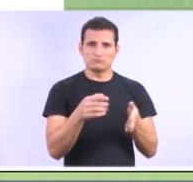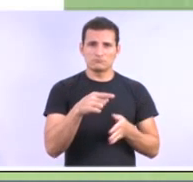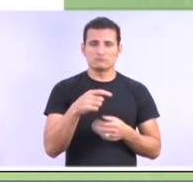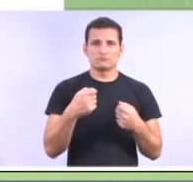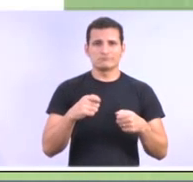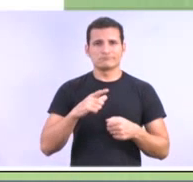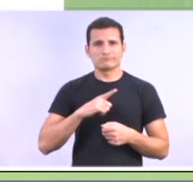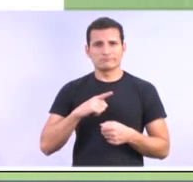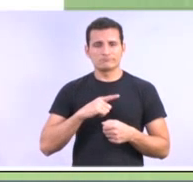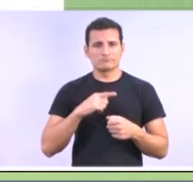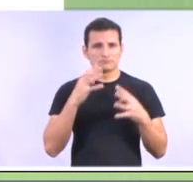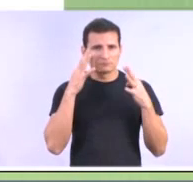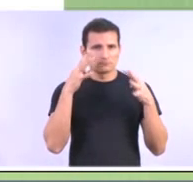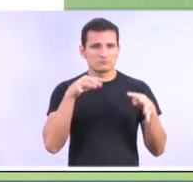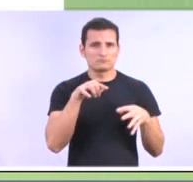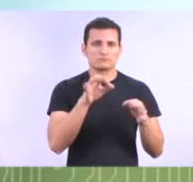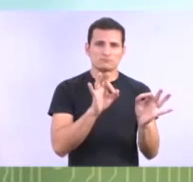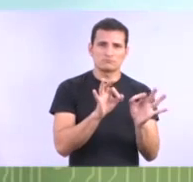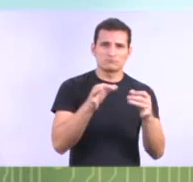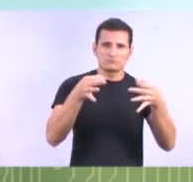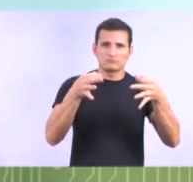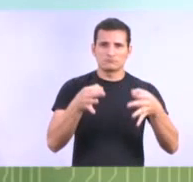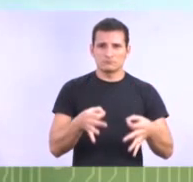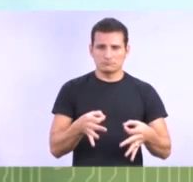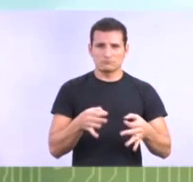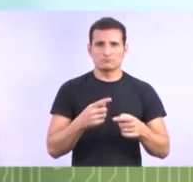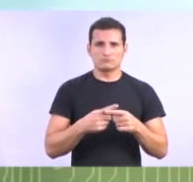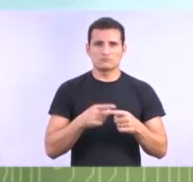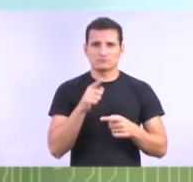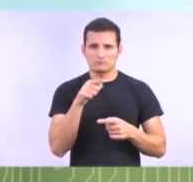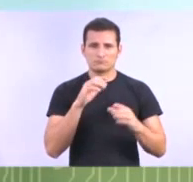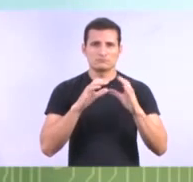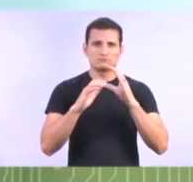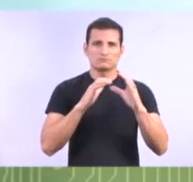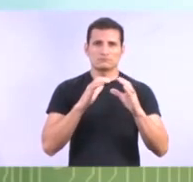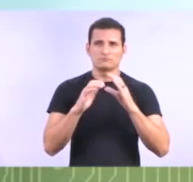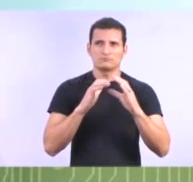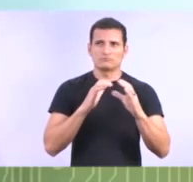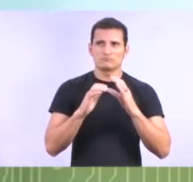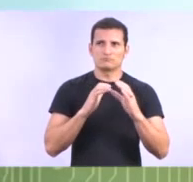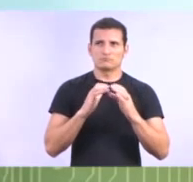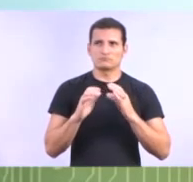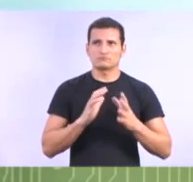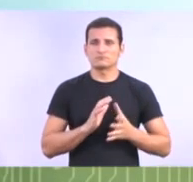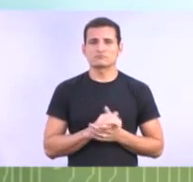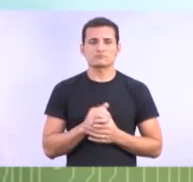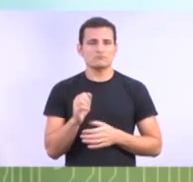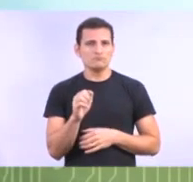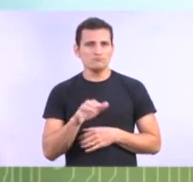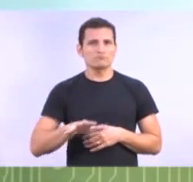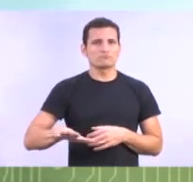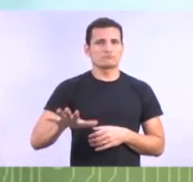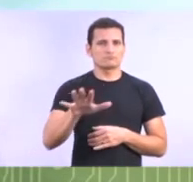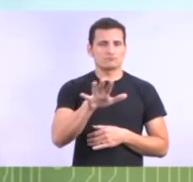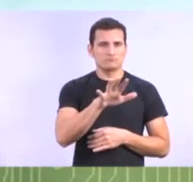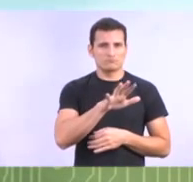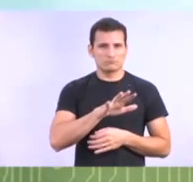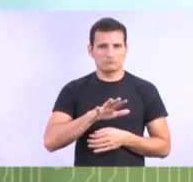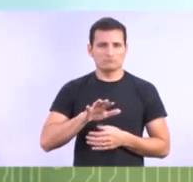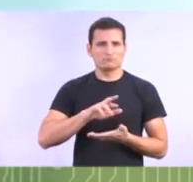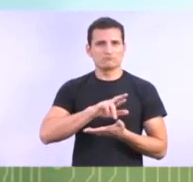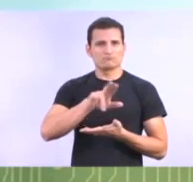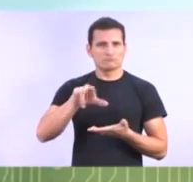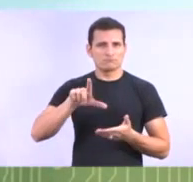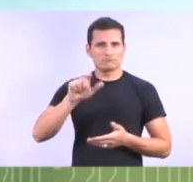ter muita atenção, serem configurados adequadamente, porque é a comunicação acontecendo de maneira geral ali para várias